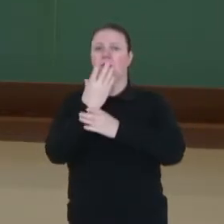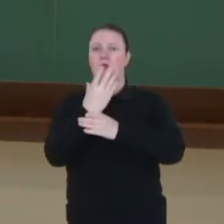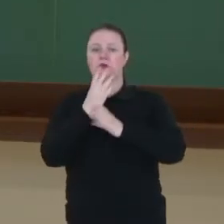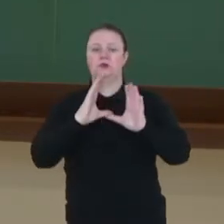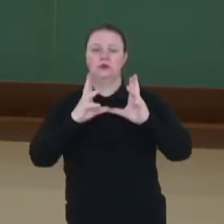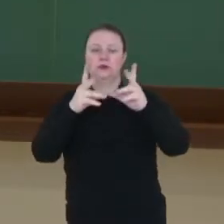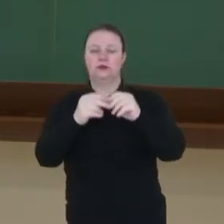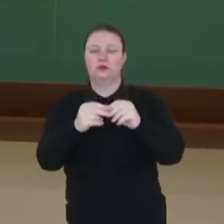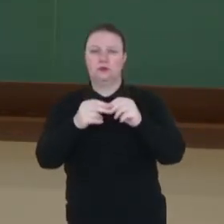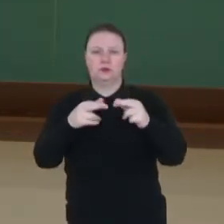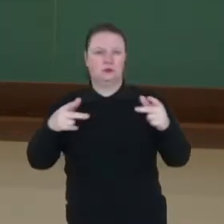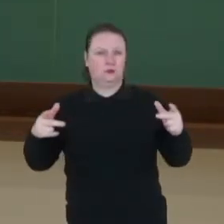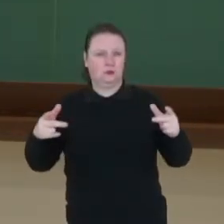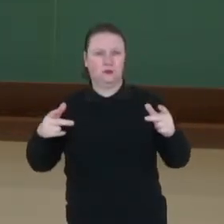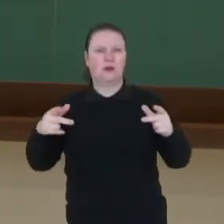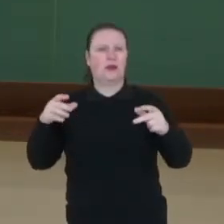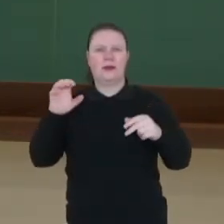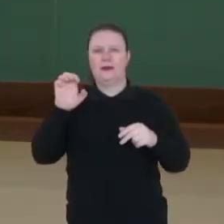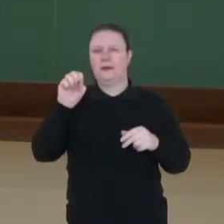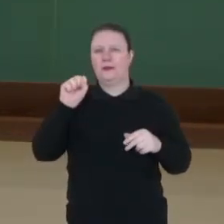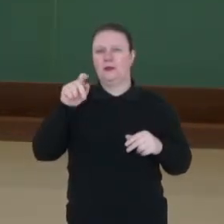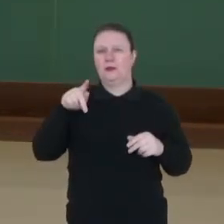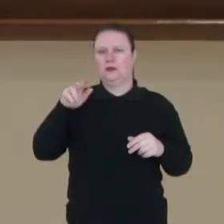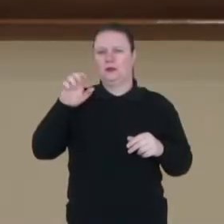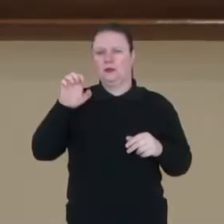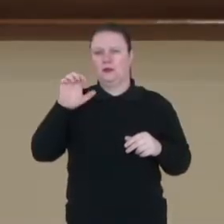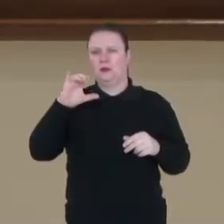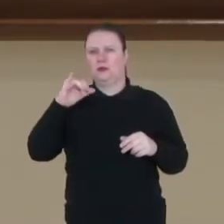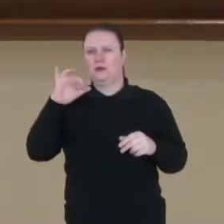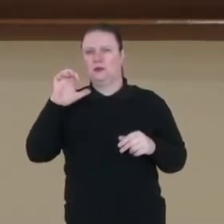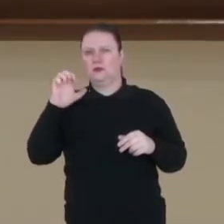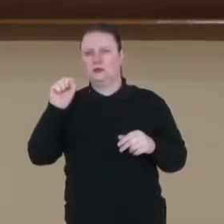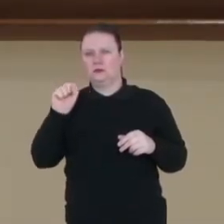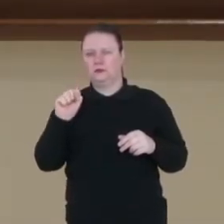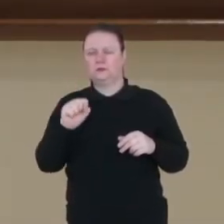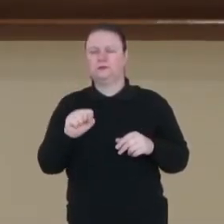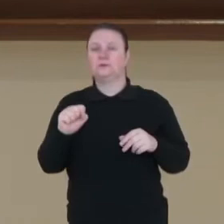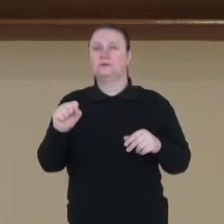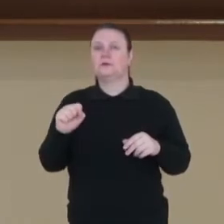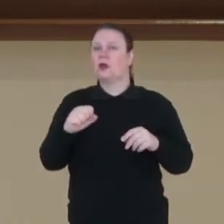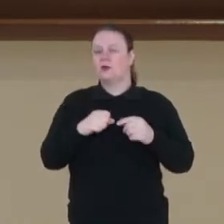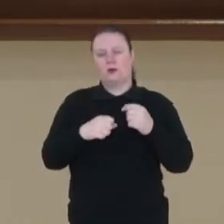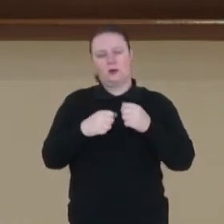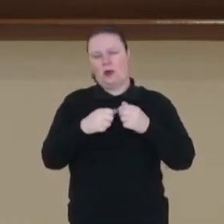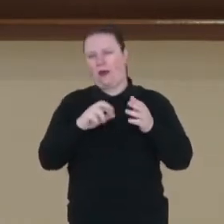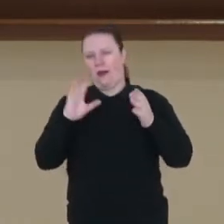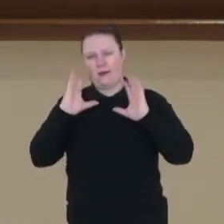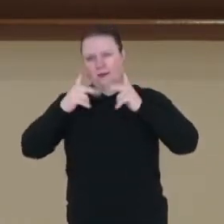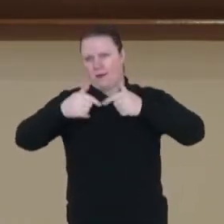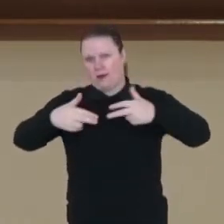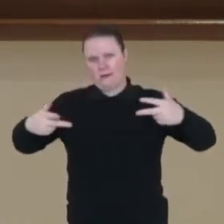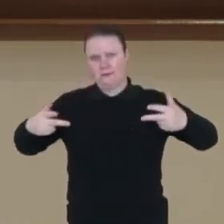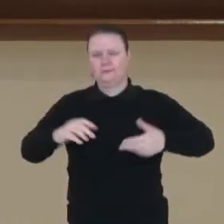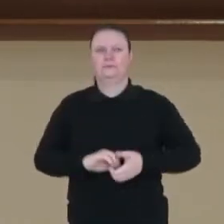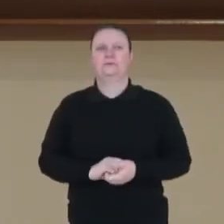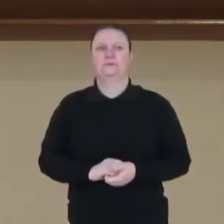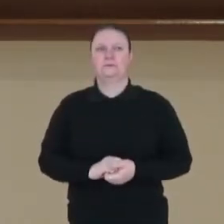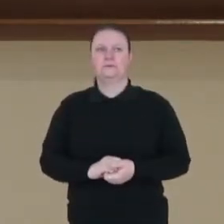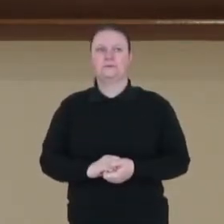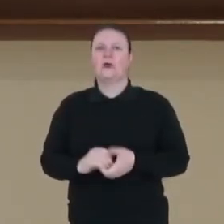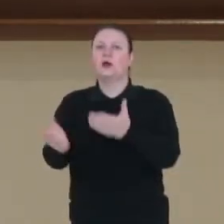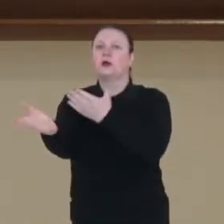1859. Vou fazer aqui um breve resumo um pouco da biografia dele. Ele vai fazer o seguinte, ele já muito jovem, ele